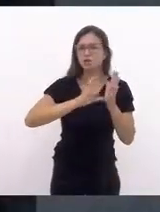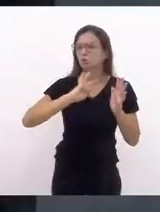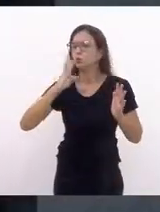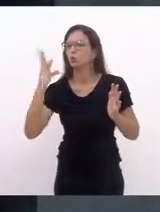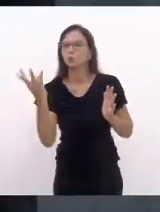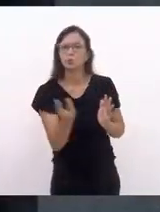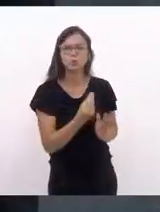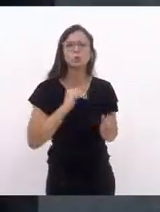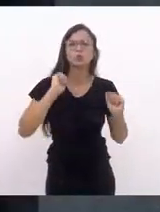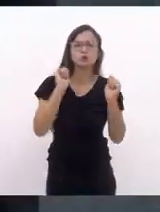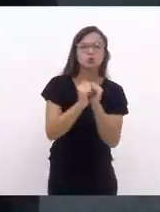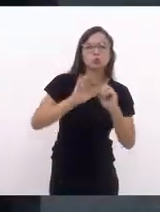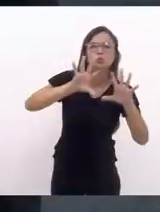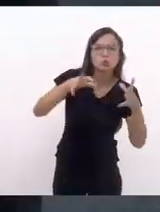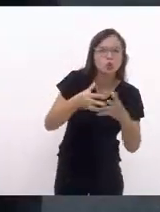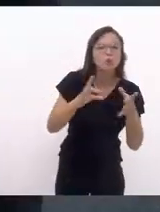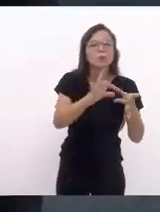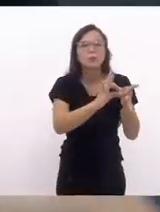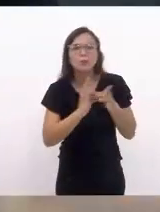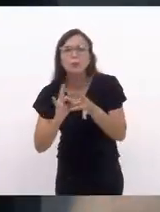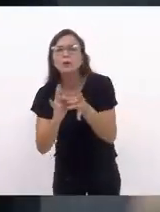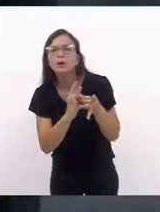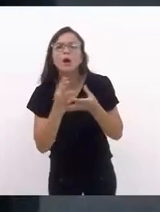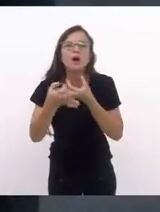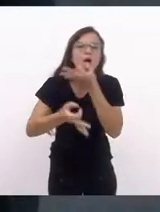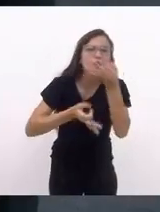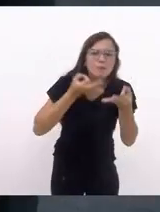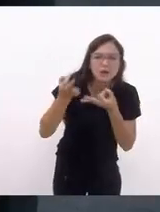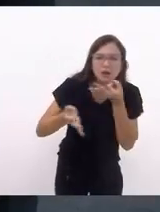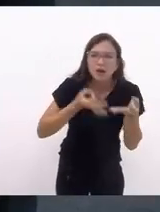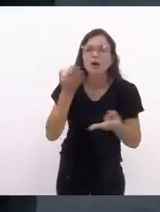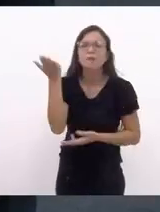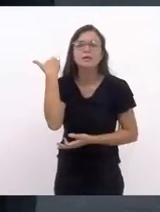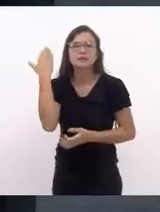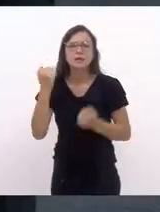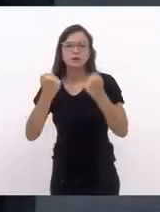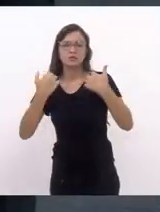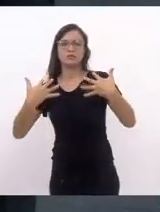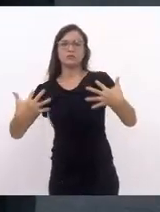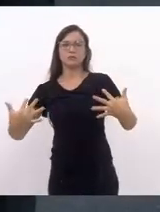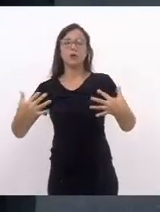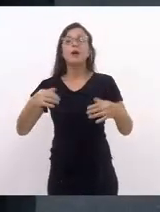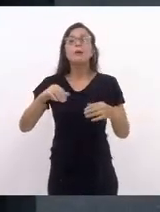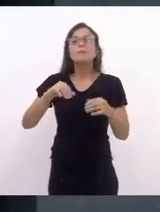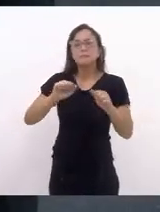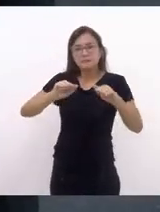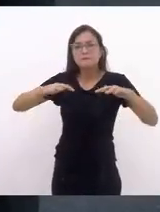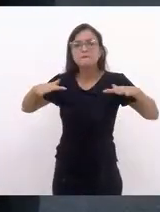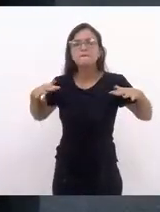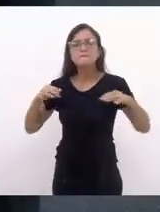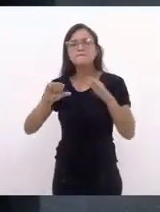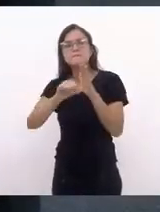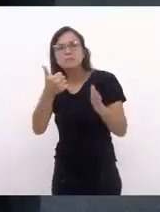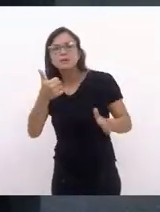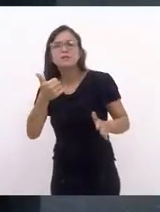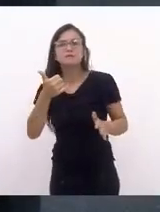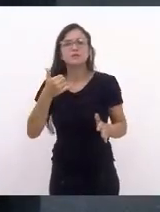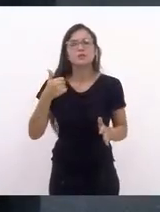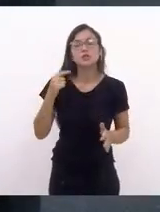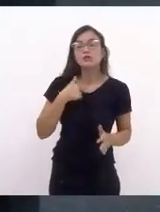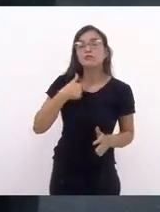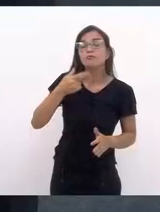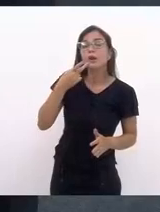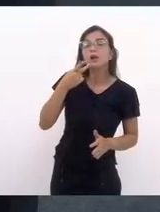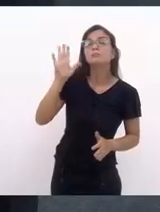enquanto estava aqui com presente a produção de servidores no primeiro dia de audiências a minha forma inaugural foi no sentido de que